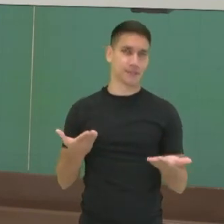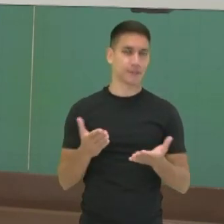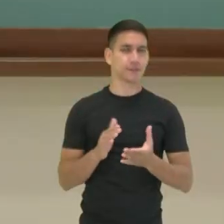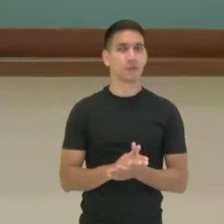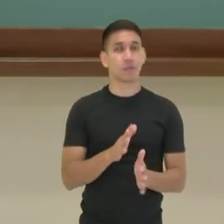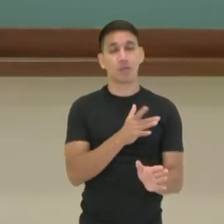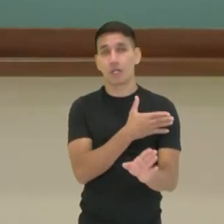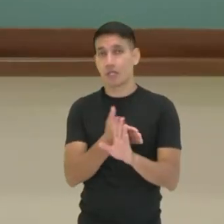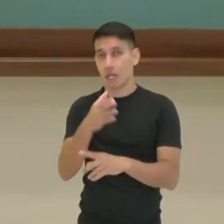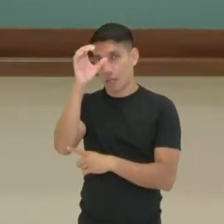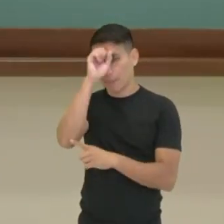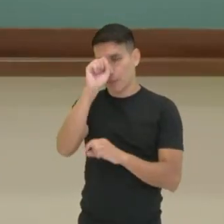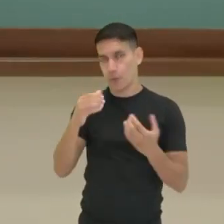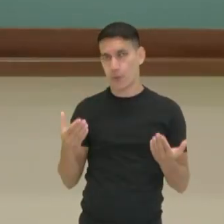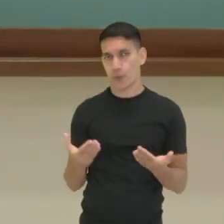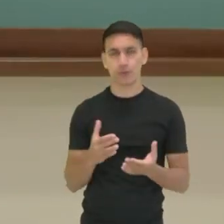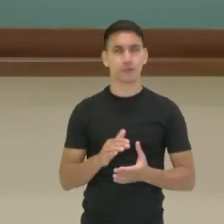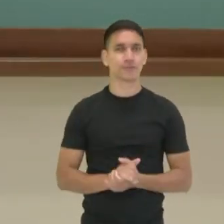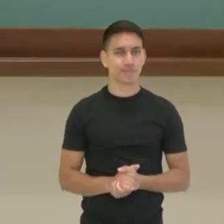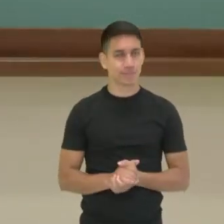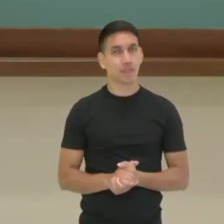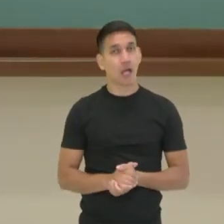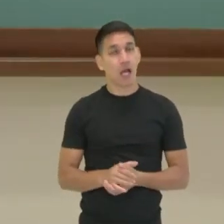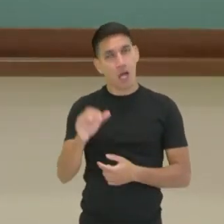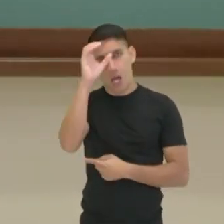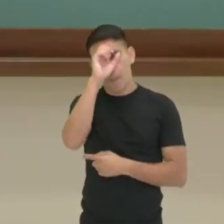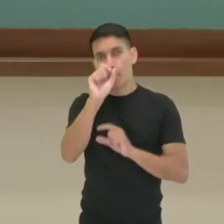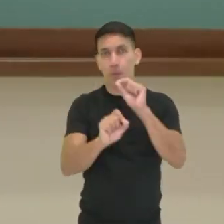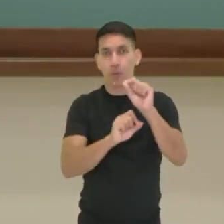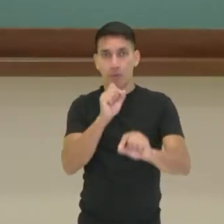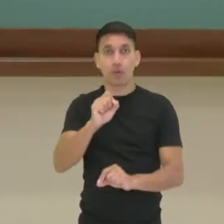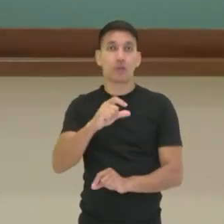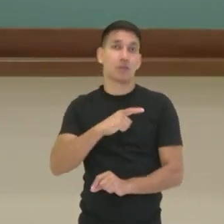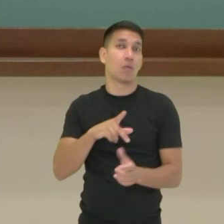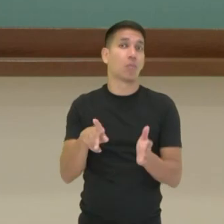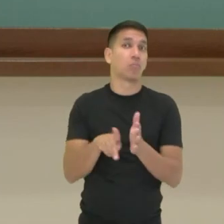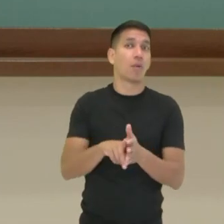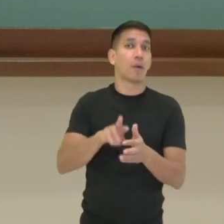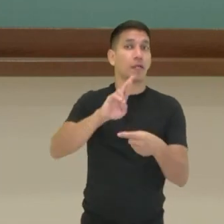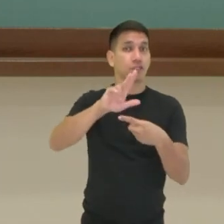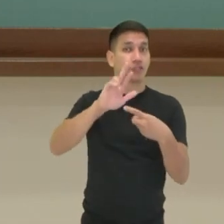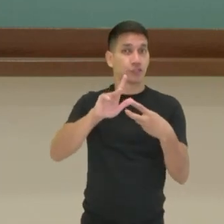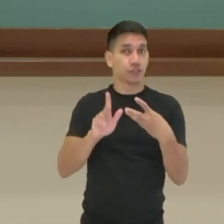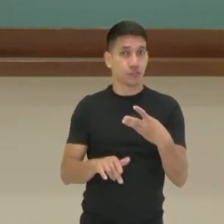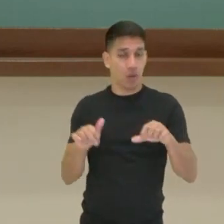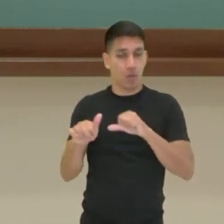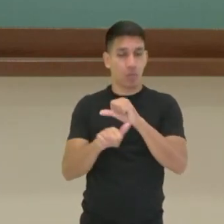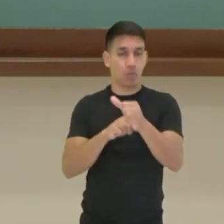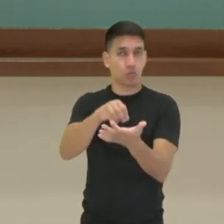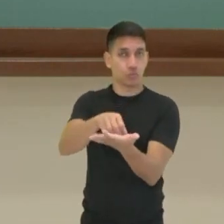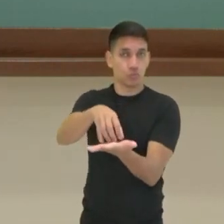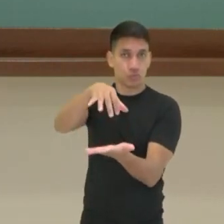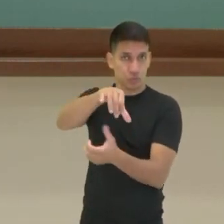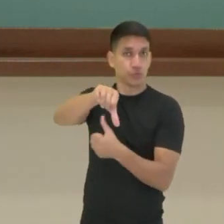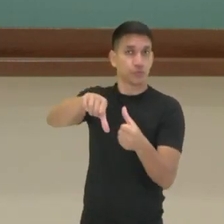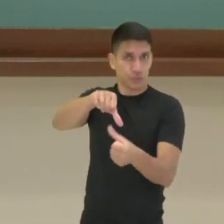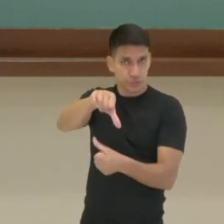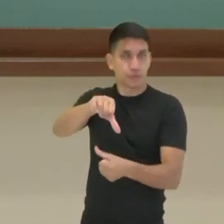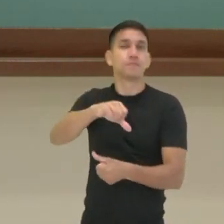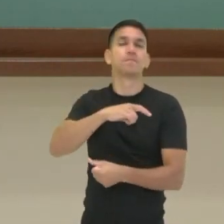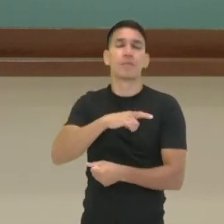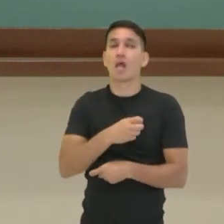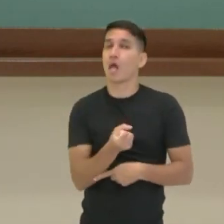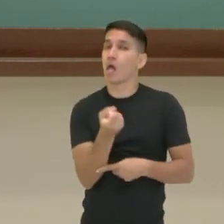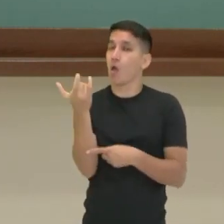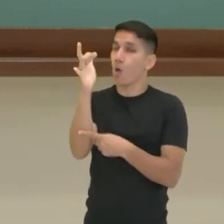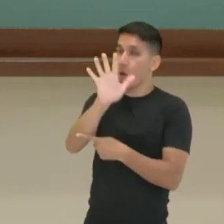que nós vimos na aula de hoje? Nós vimos na aula de hoje que existem 3 transformações geométricas e que algumas